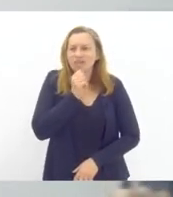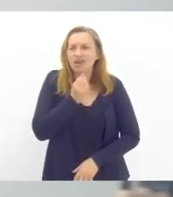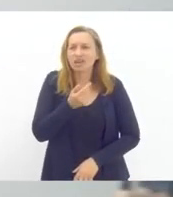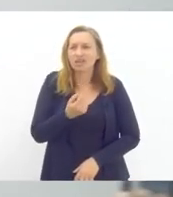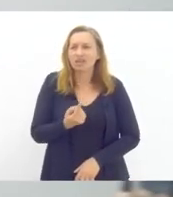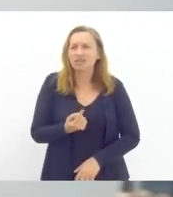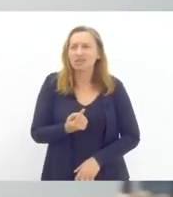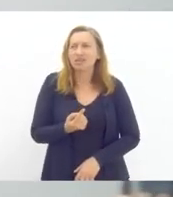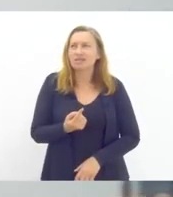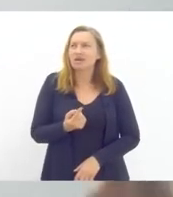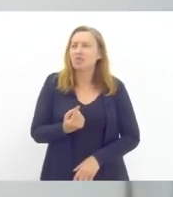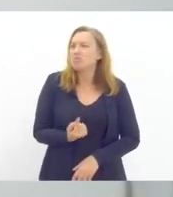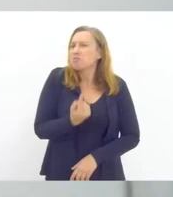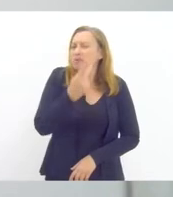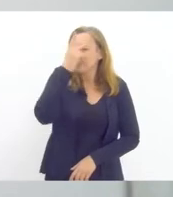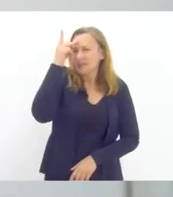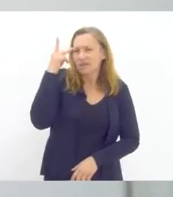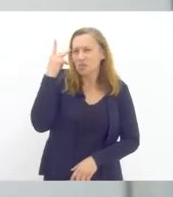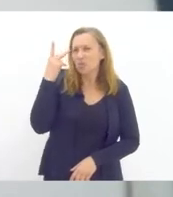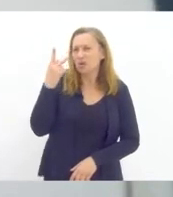de ser lembrado